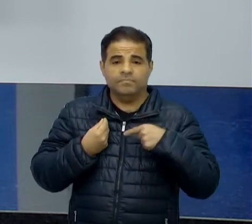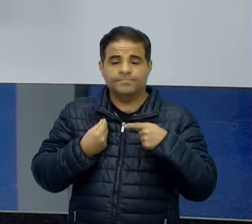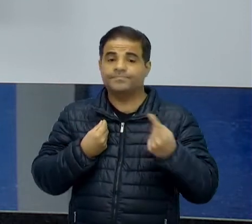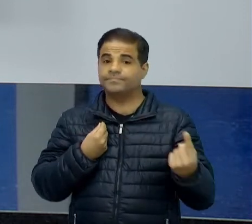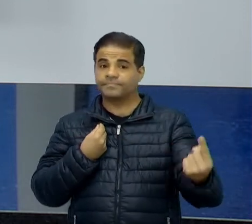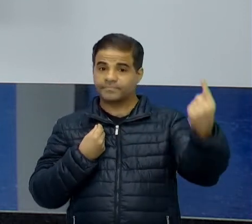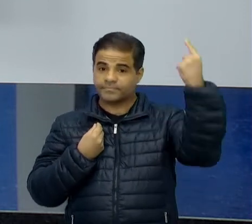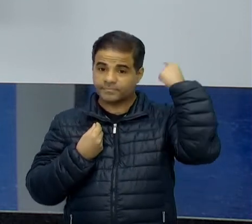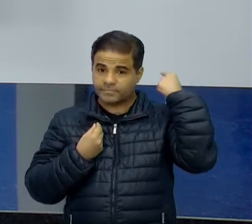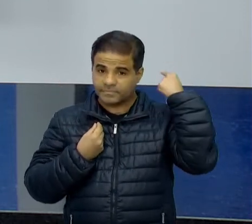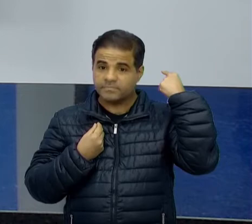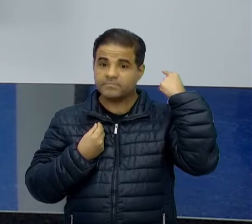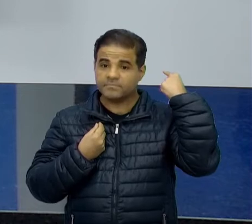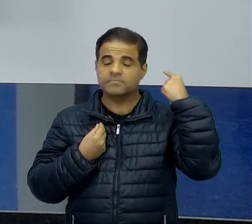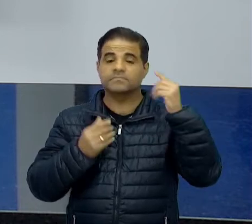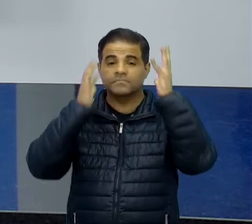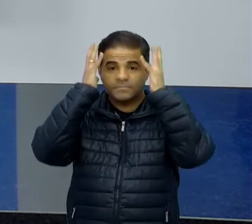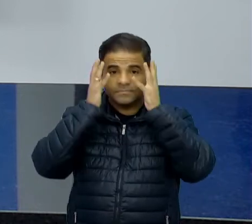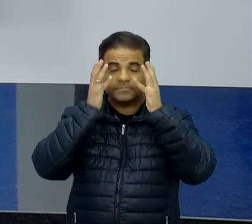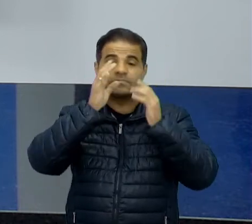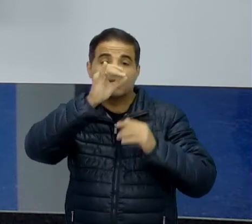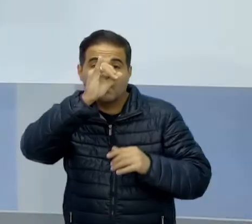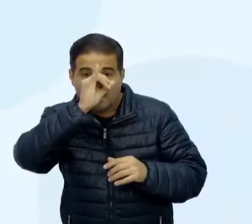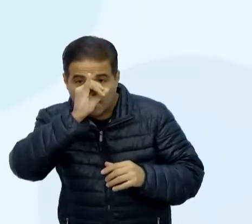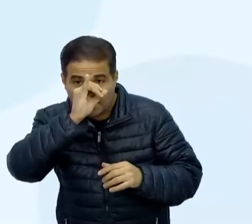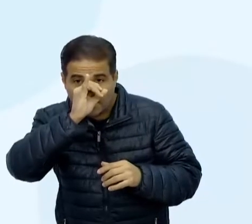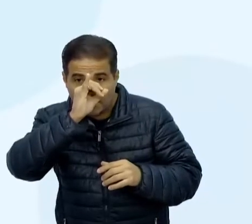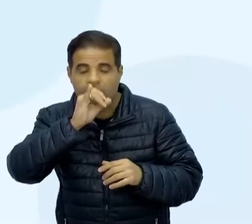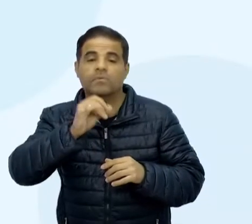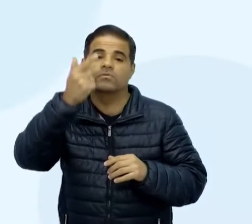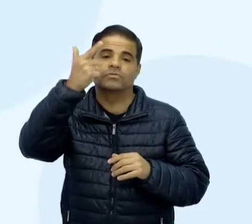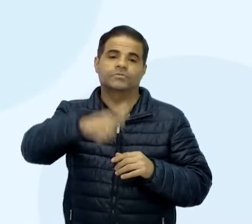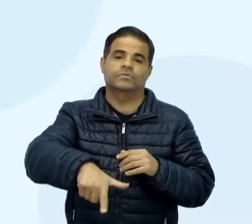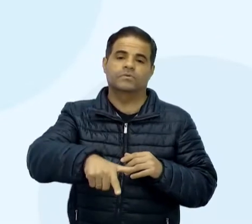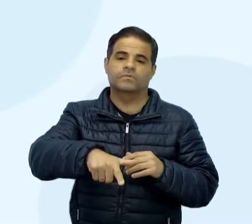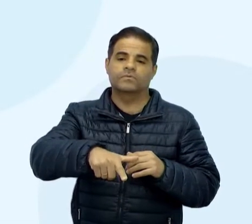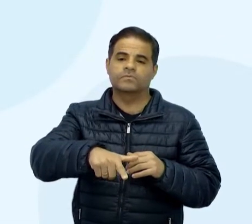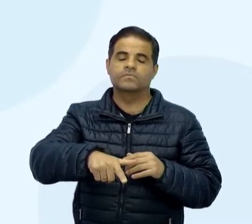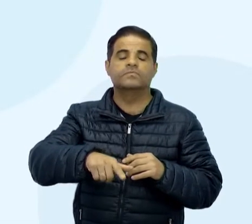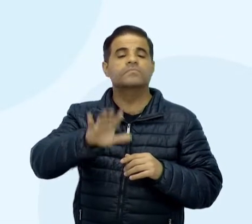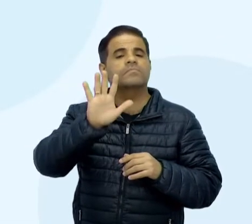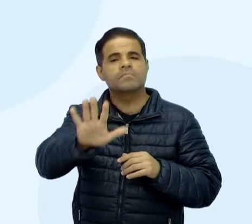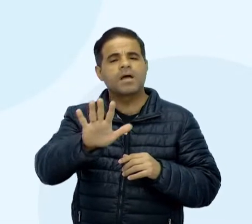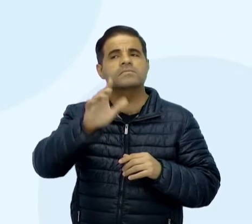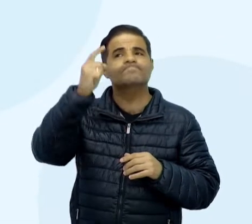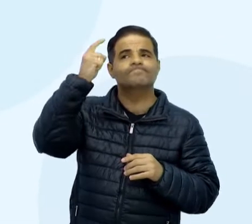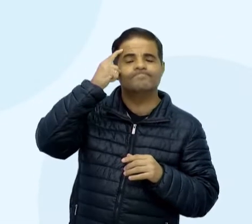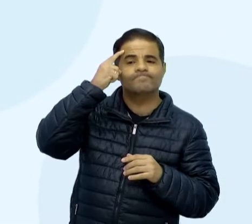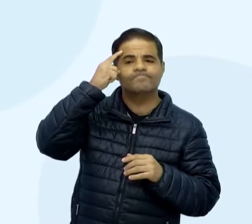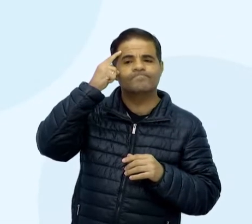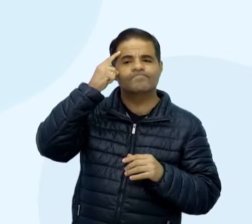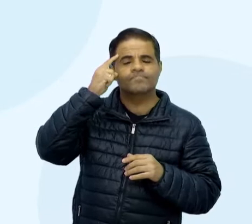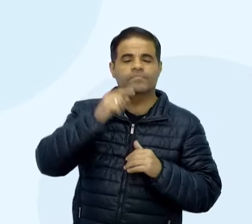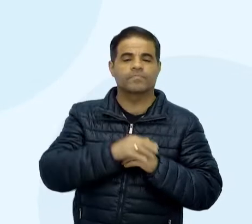Rio de Janeiro, que é o cabeça de porco. Vamos lá para a nossa tela mais uma vez. Bem,